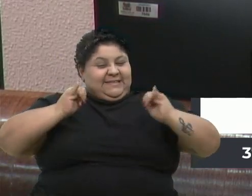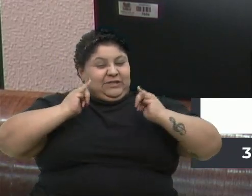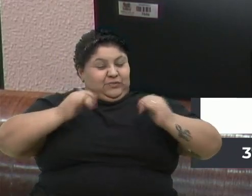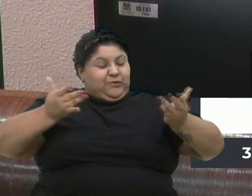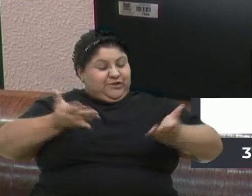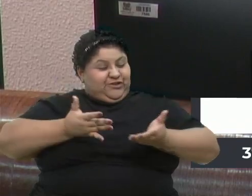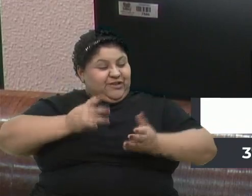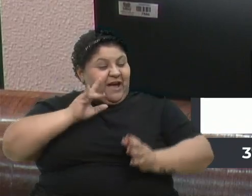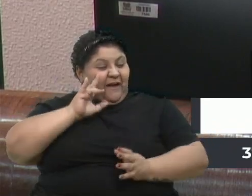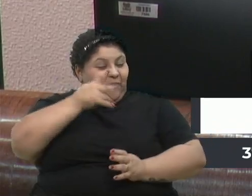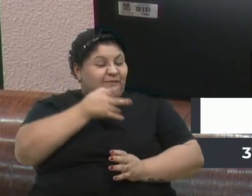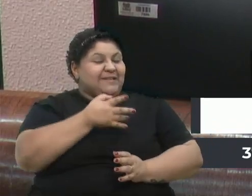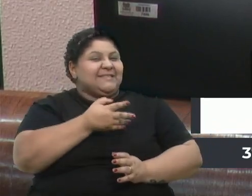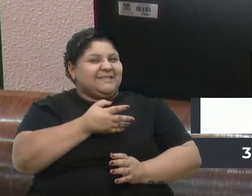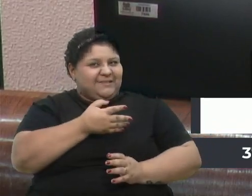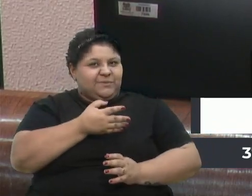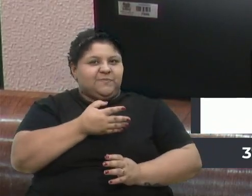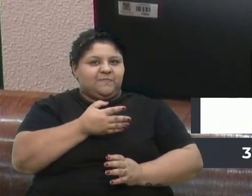coisa que